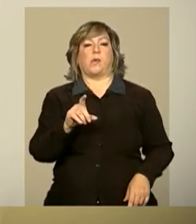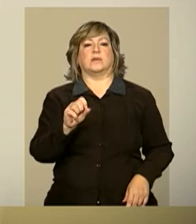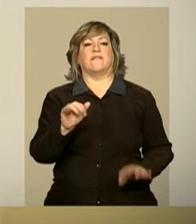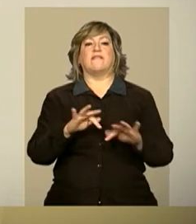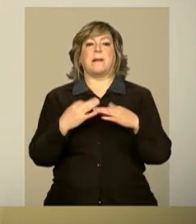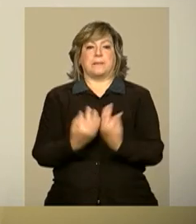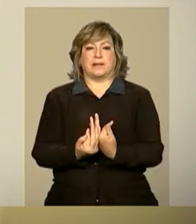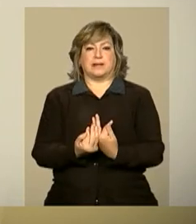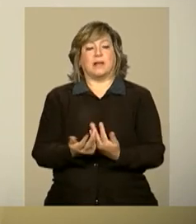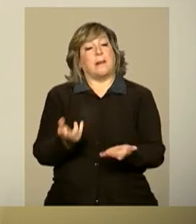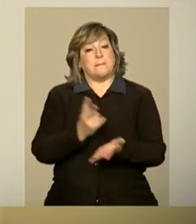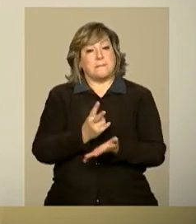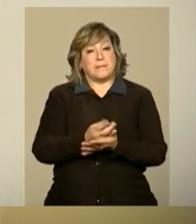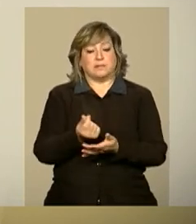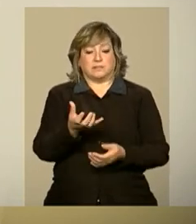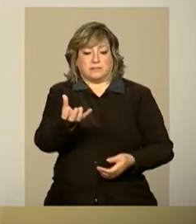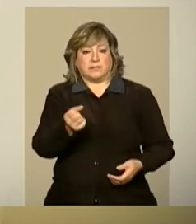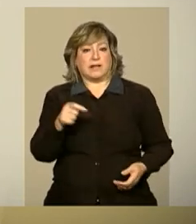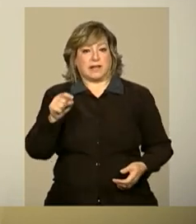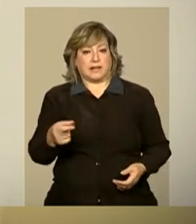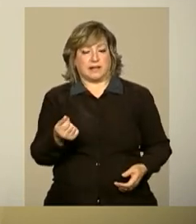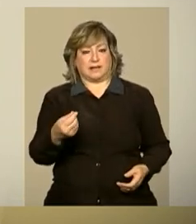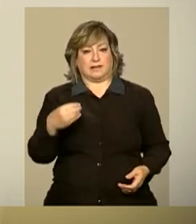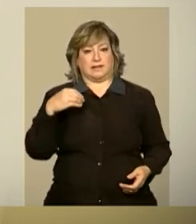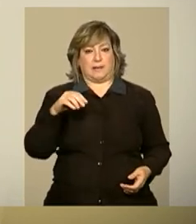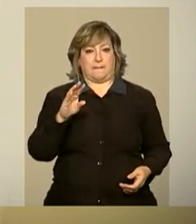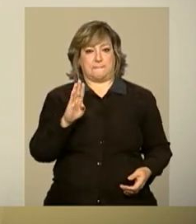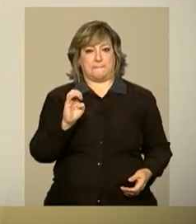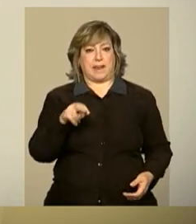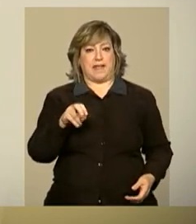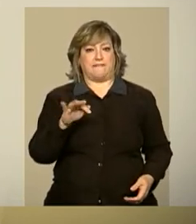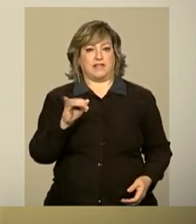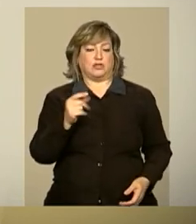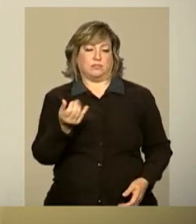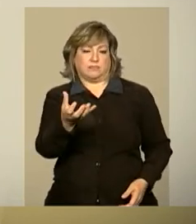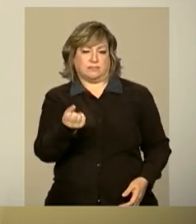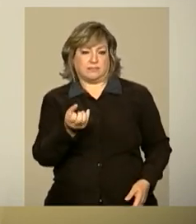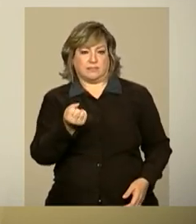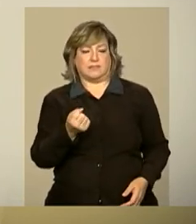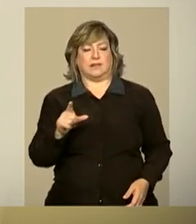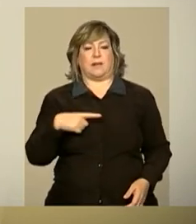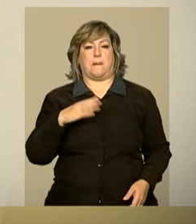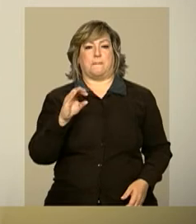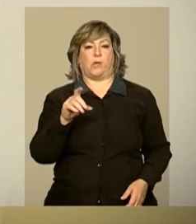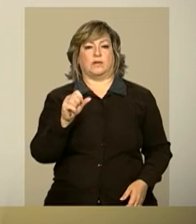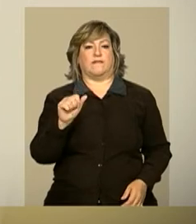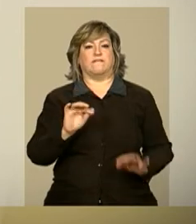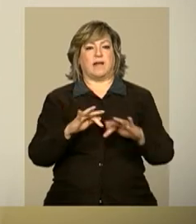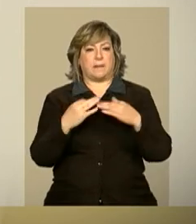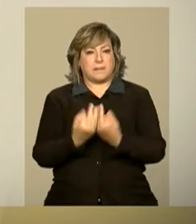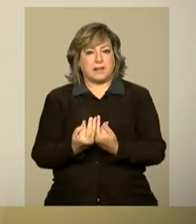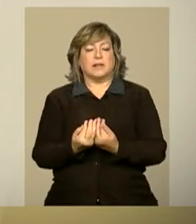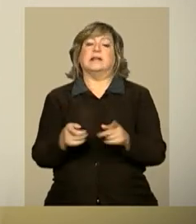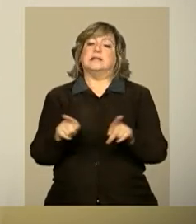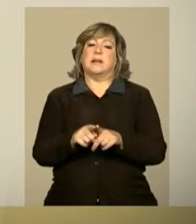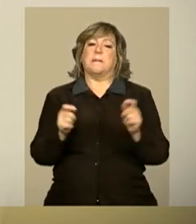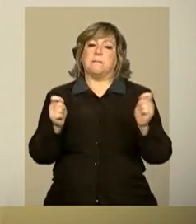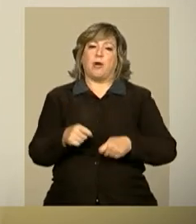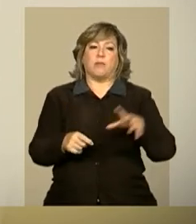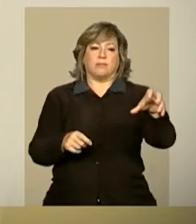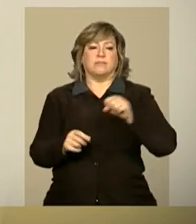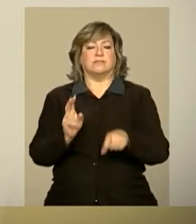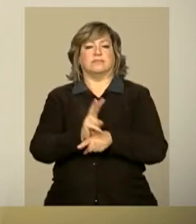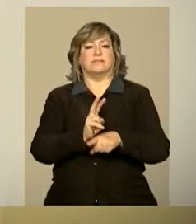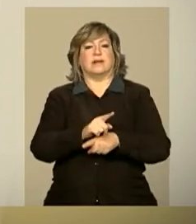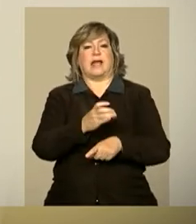que mesmo recebendo o benefício essas pessoas continuam lutando para aumentar a renda e melhorar de vida Olha só esse